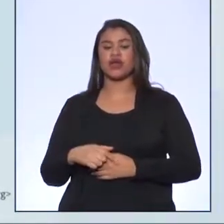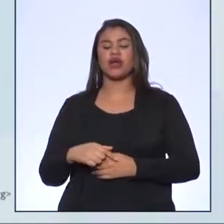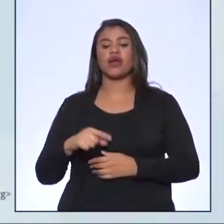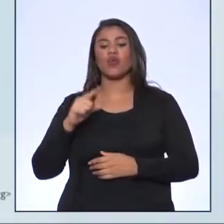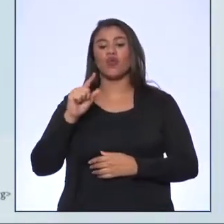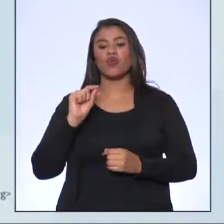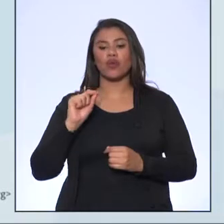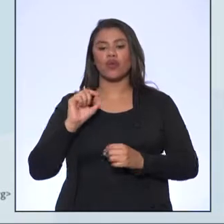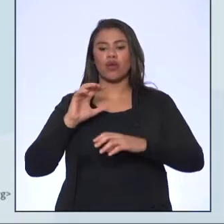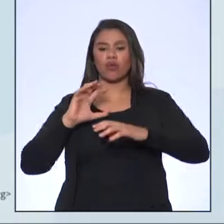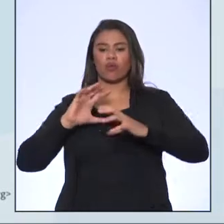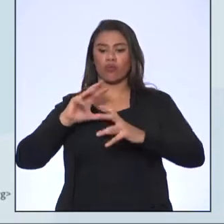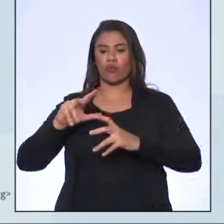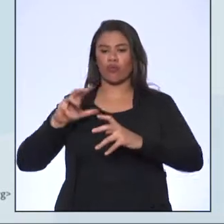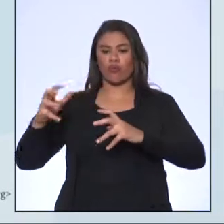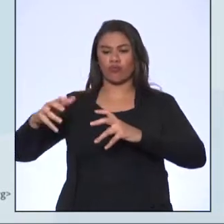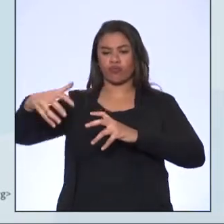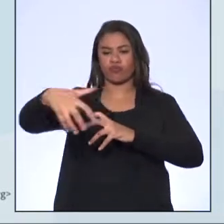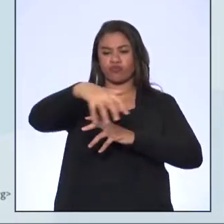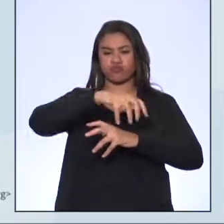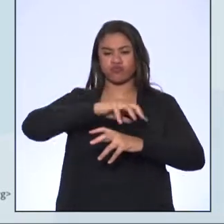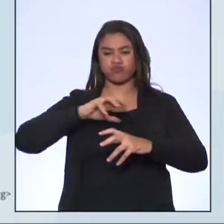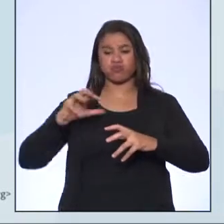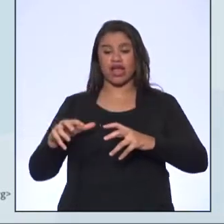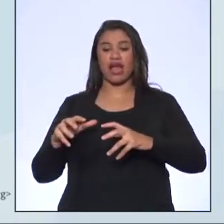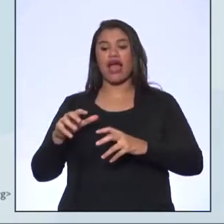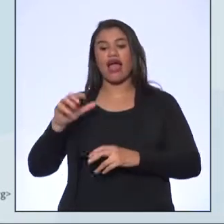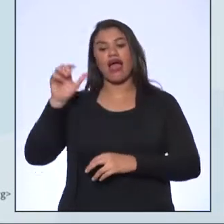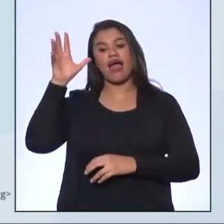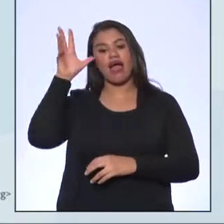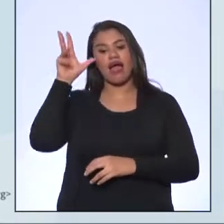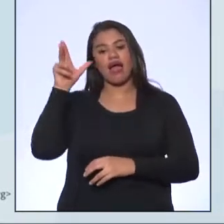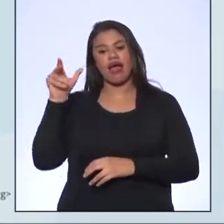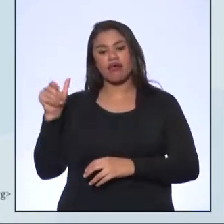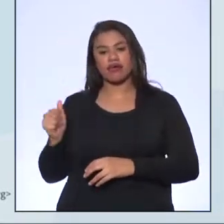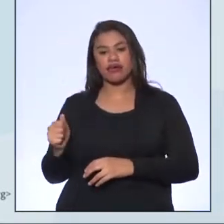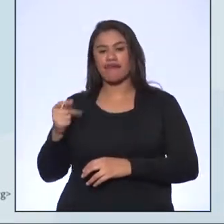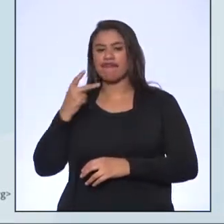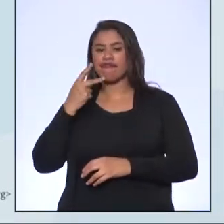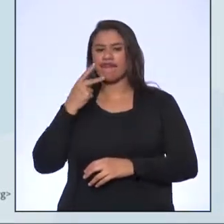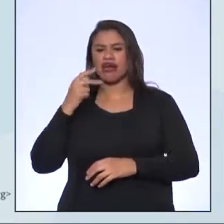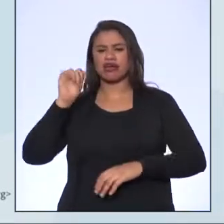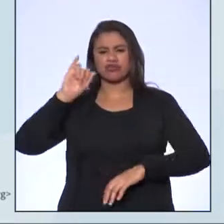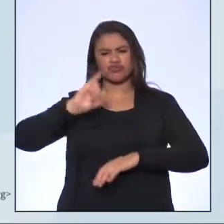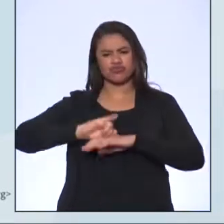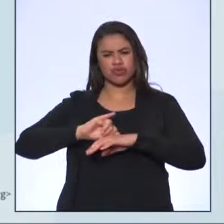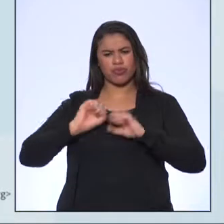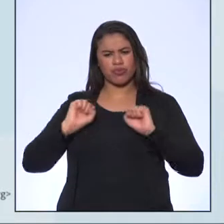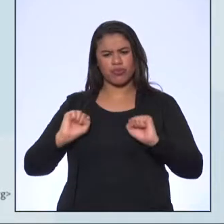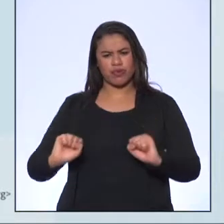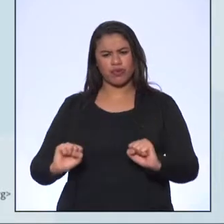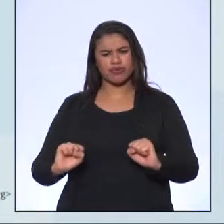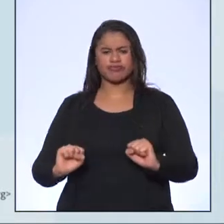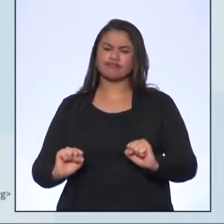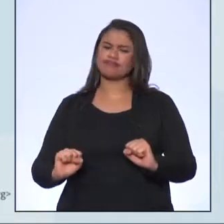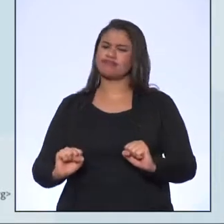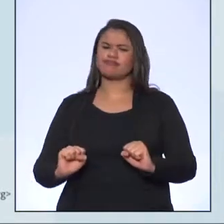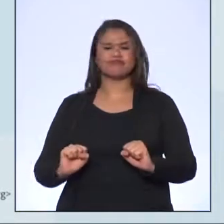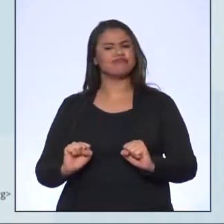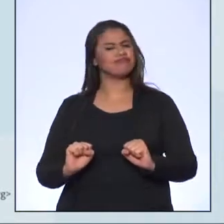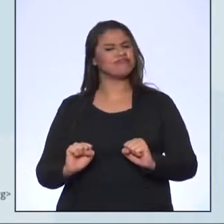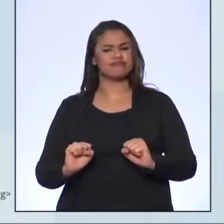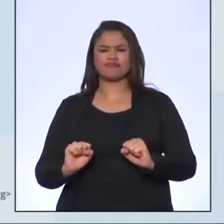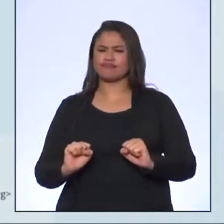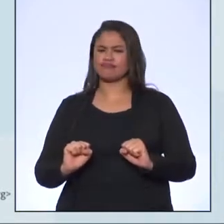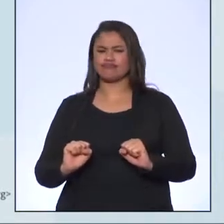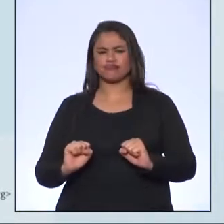no formato básico da Terra. Então, podemos falar que ele está no centro do planeta? Não. Né? Então, ele vai ter as